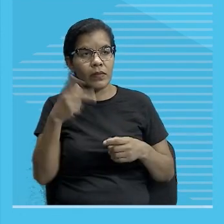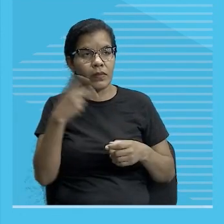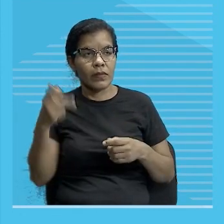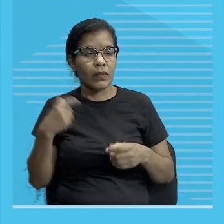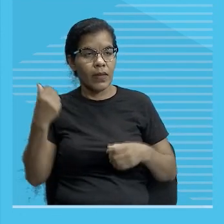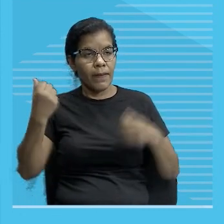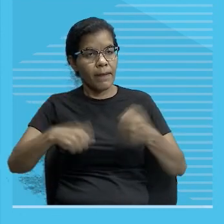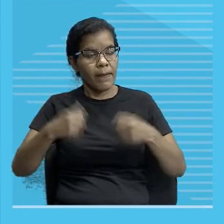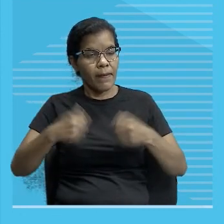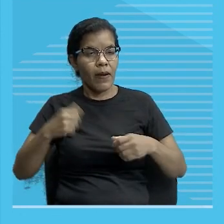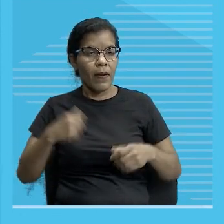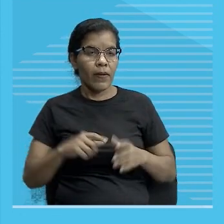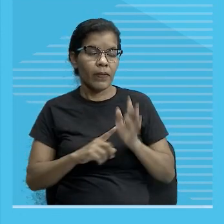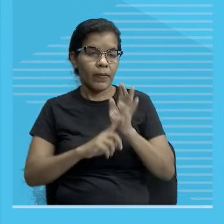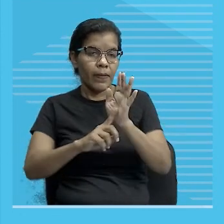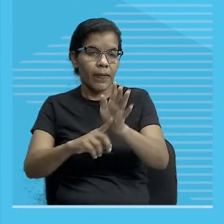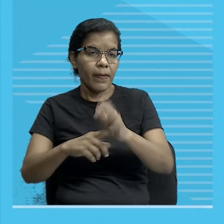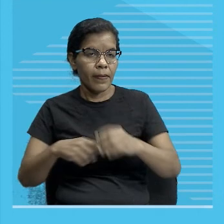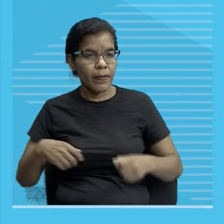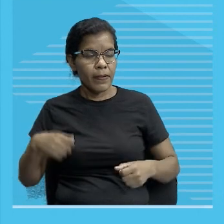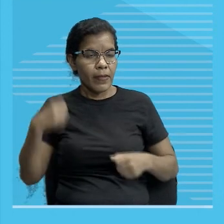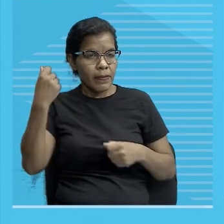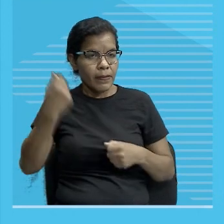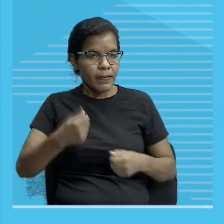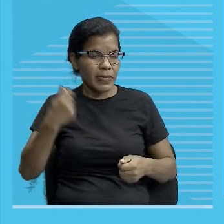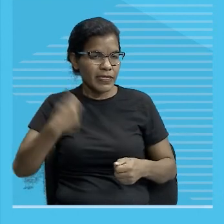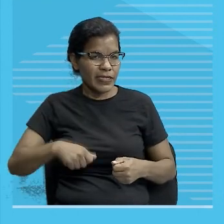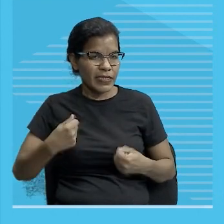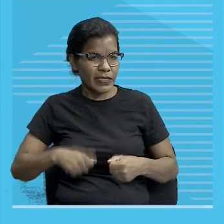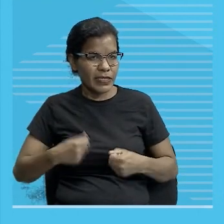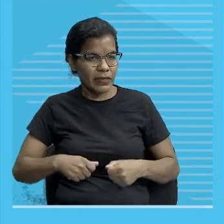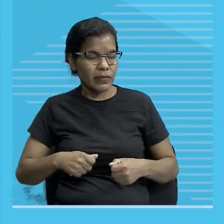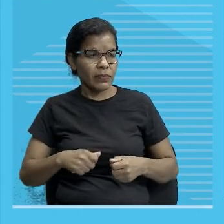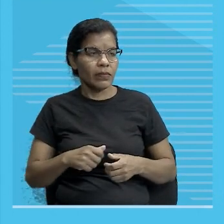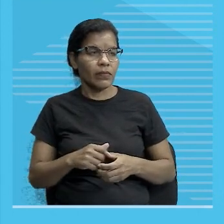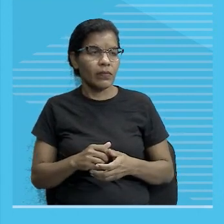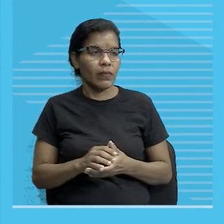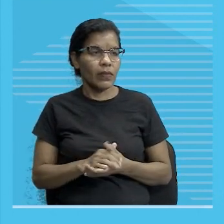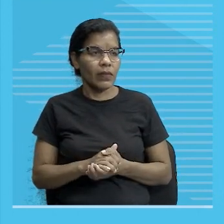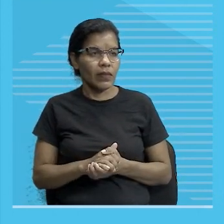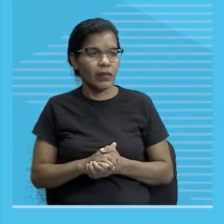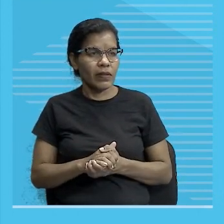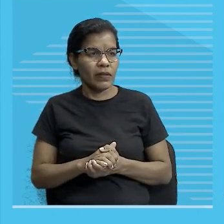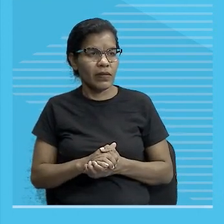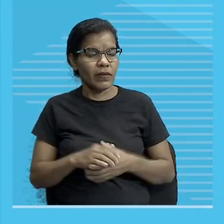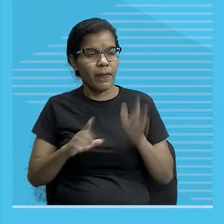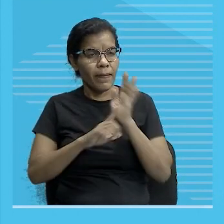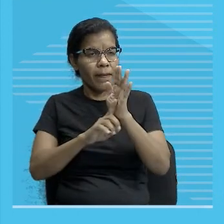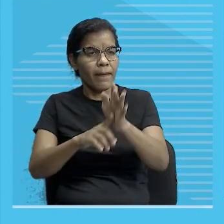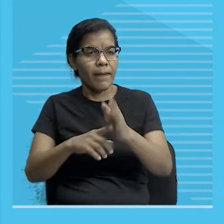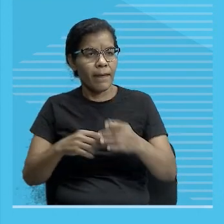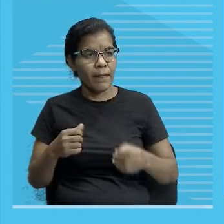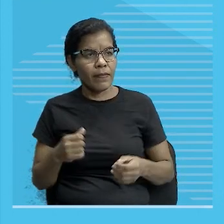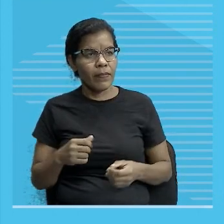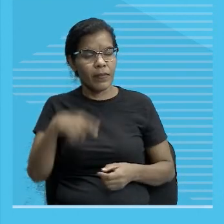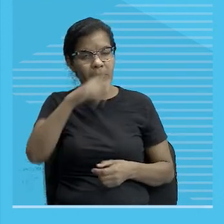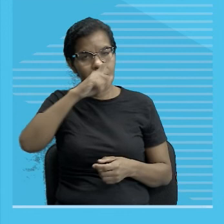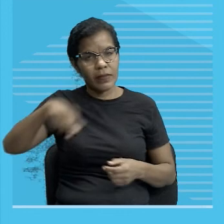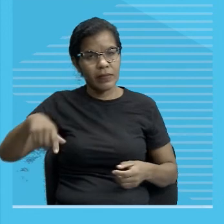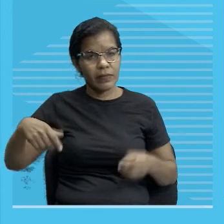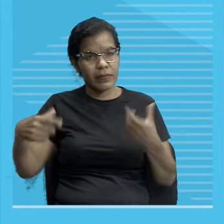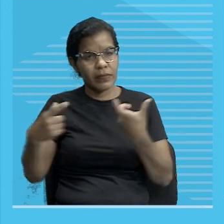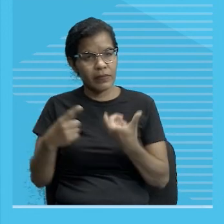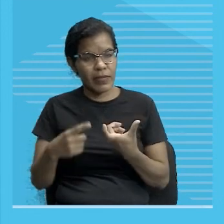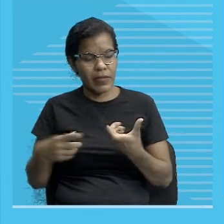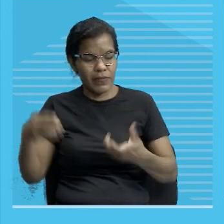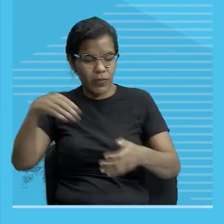possível indicar-se, e às vezes até obrigatório, tá, gente? Muito cuidado com isso aí. A indicação do fenômeno da crase diante de palavras